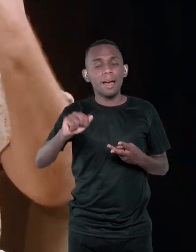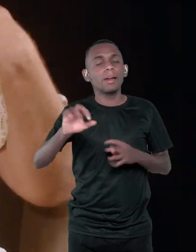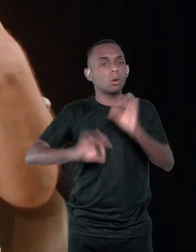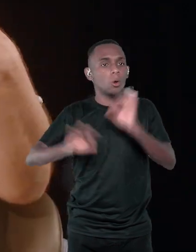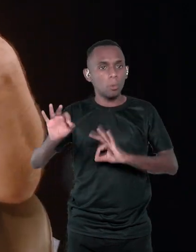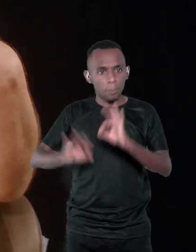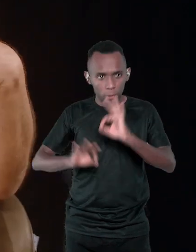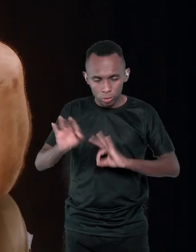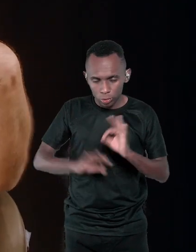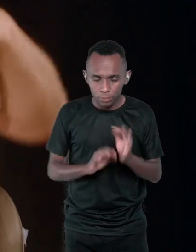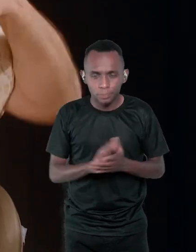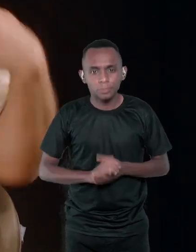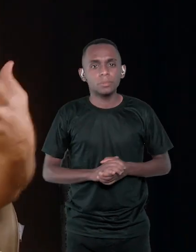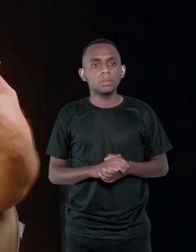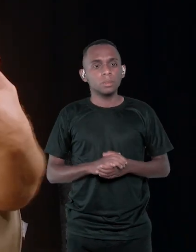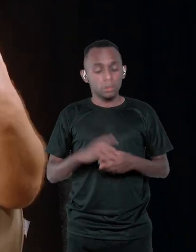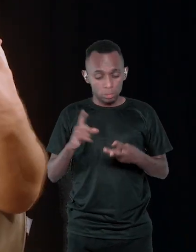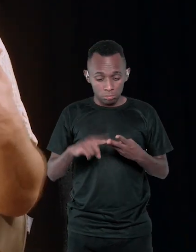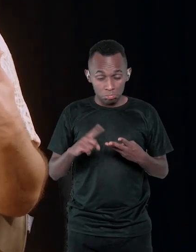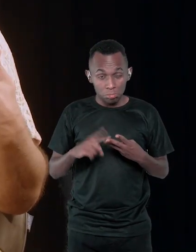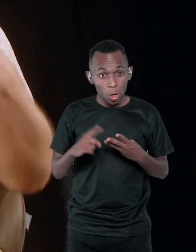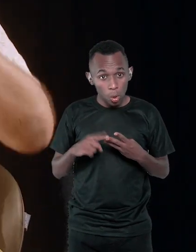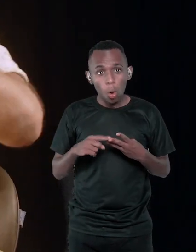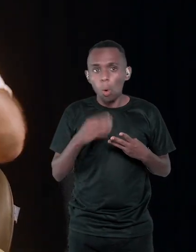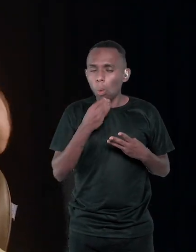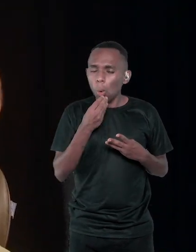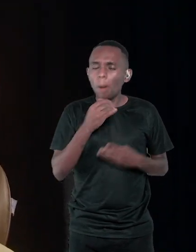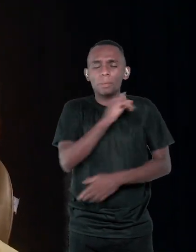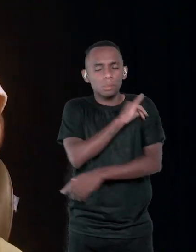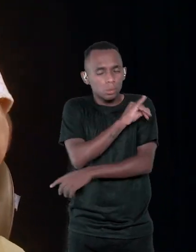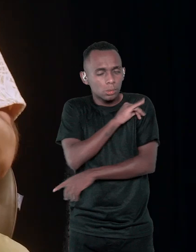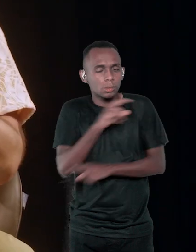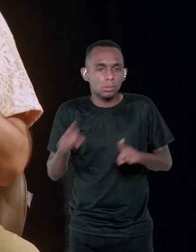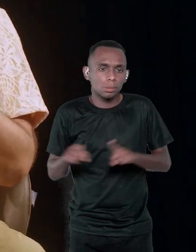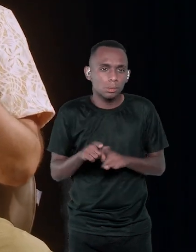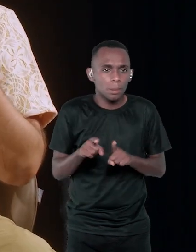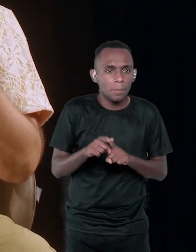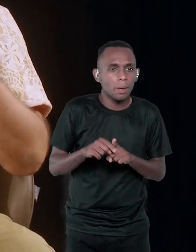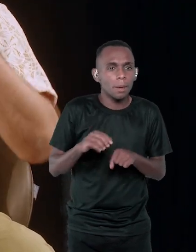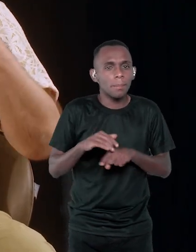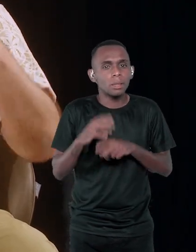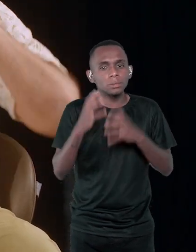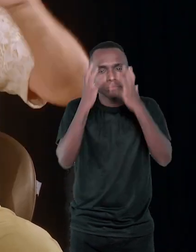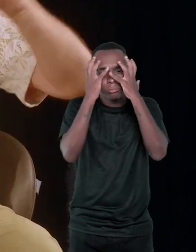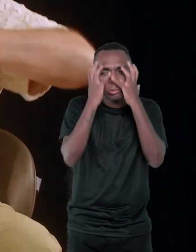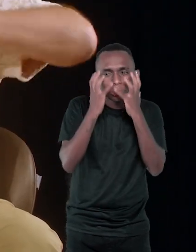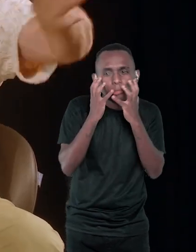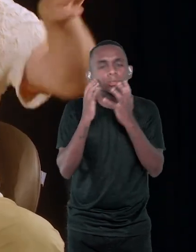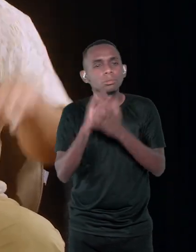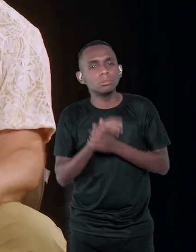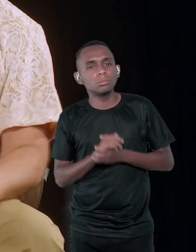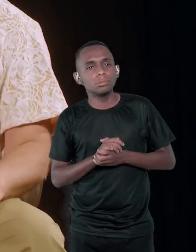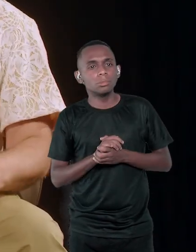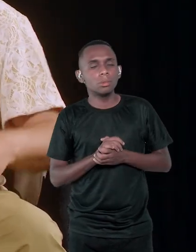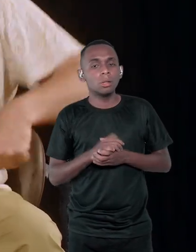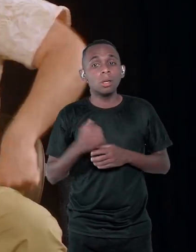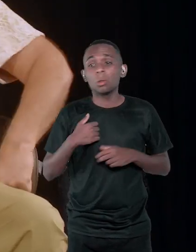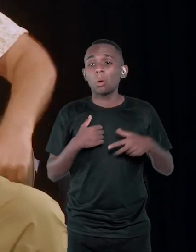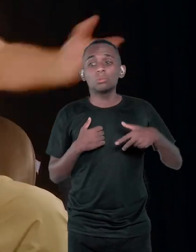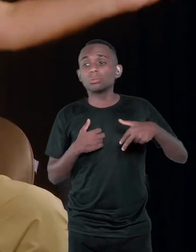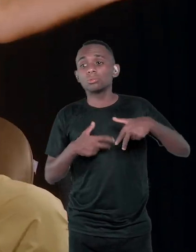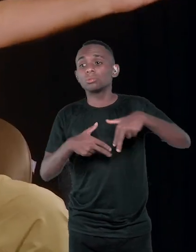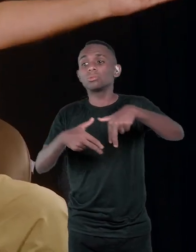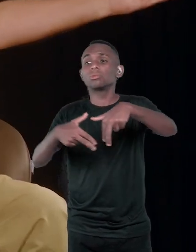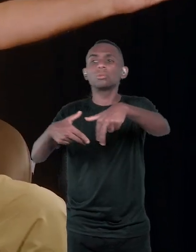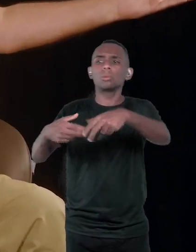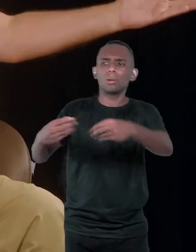Aí o Olímpio também é carioca, a gente tinha uma cara bem escura. E eu e ele passamos direto ali, aí a